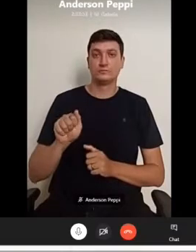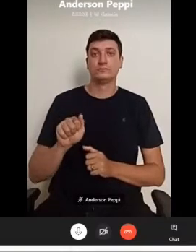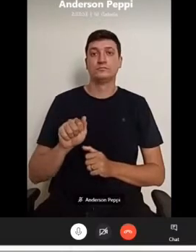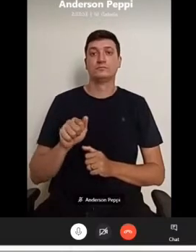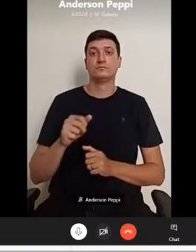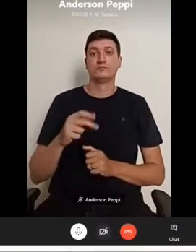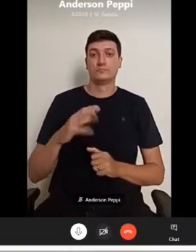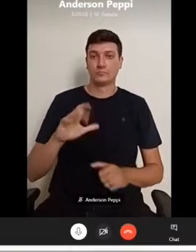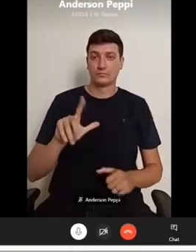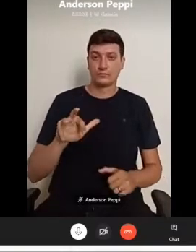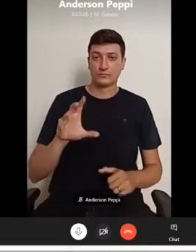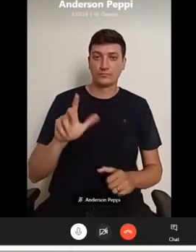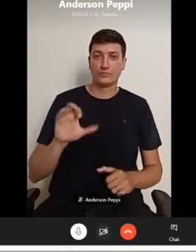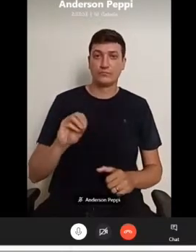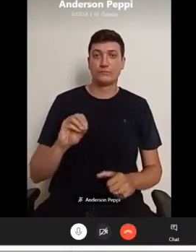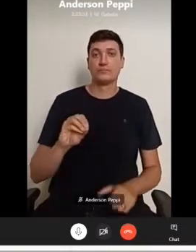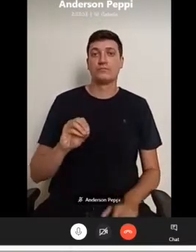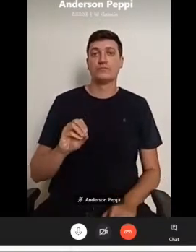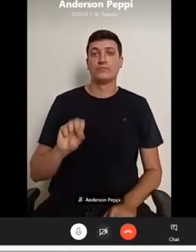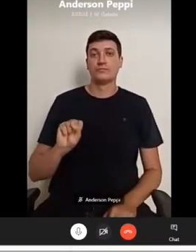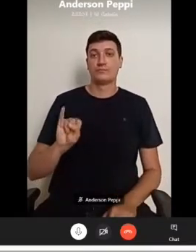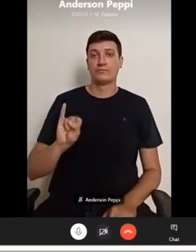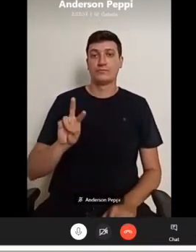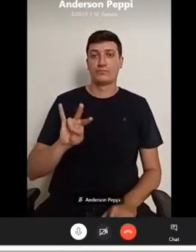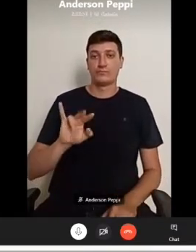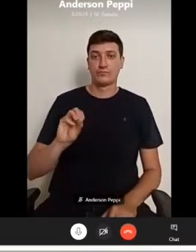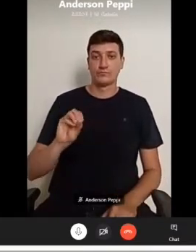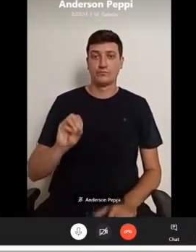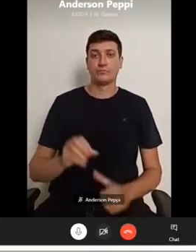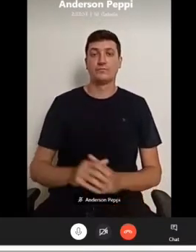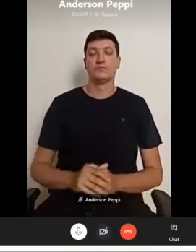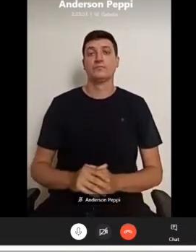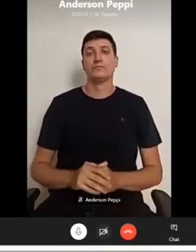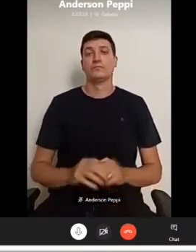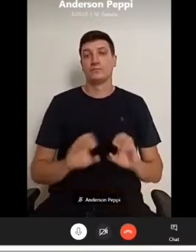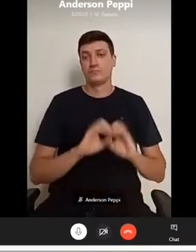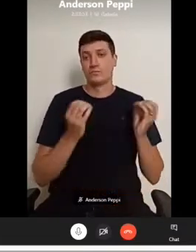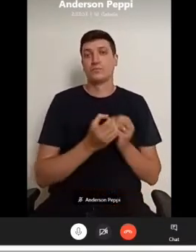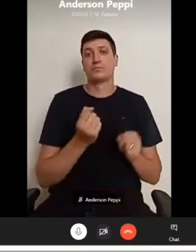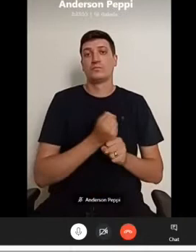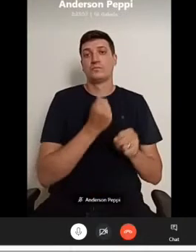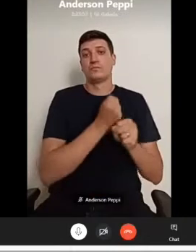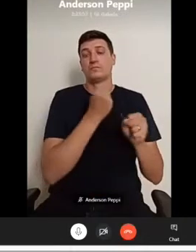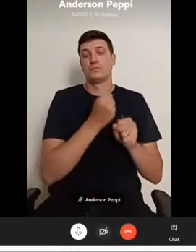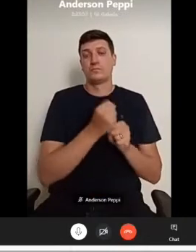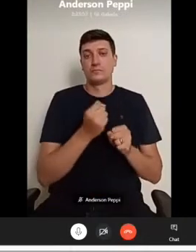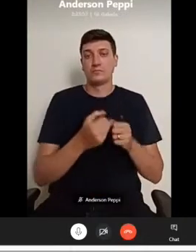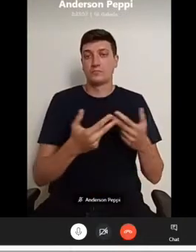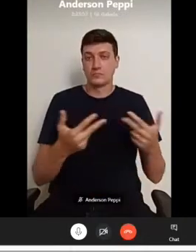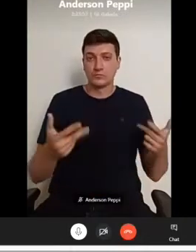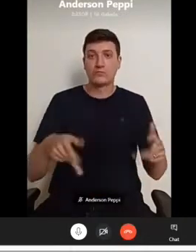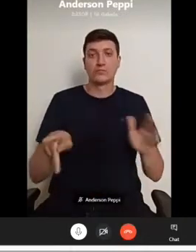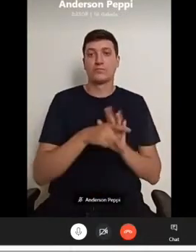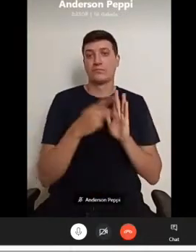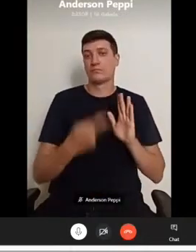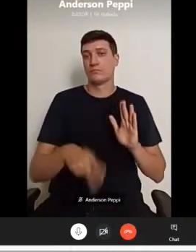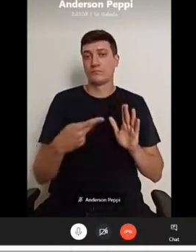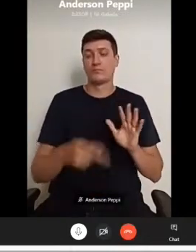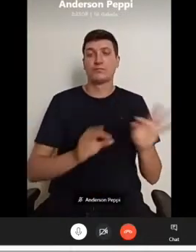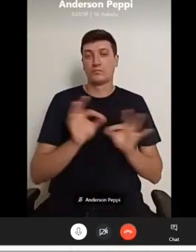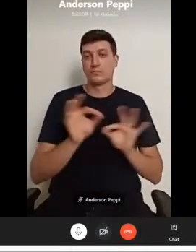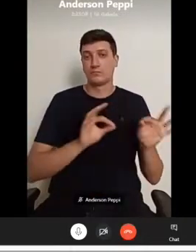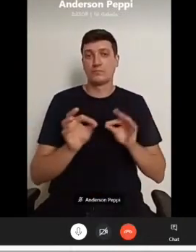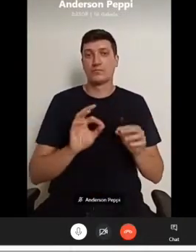e Silvio dos Santos. Comissão de Obras, Serviços Públicos, Planejamento, Uso, Ocupação e Parcelamento do